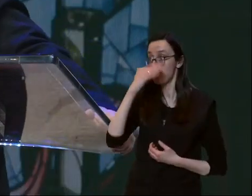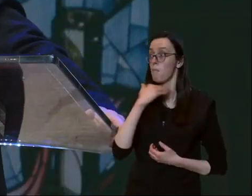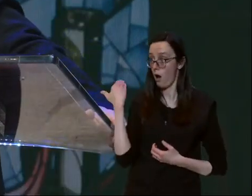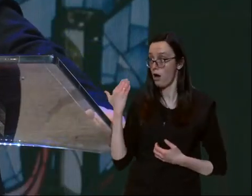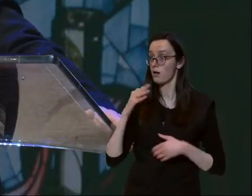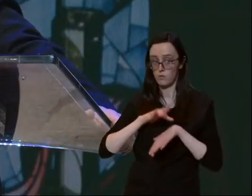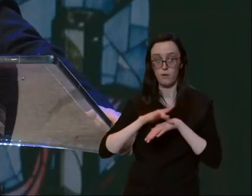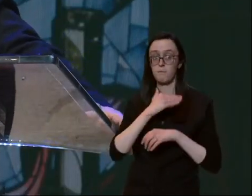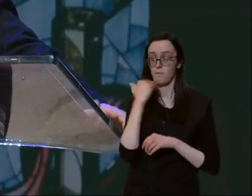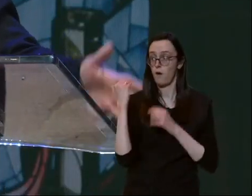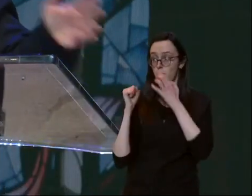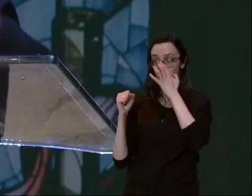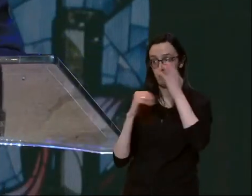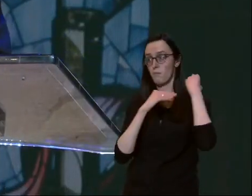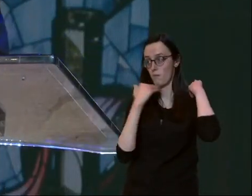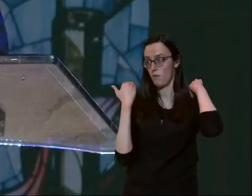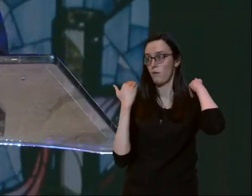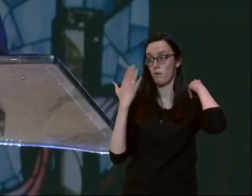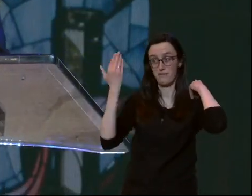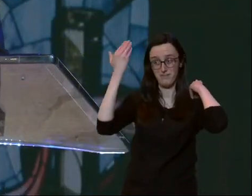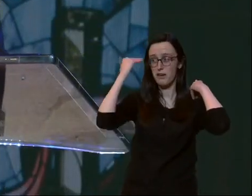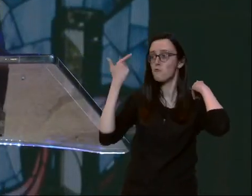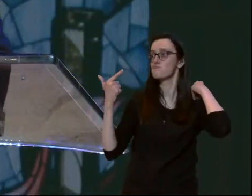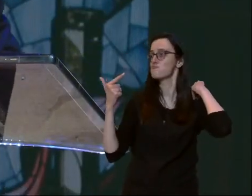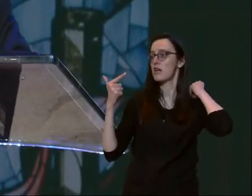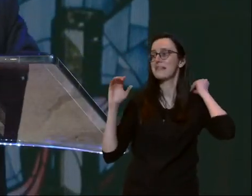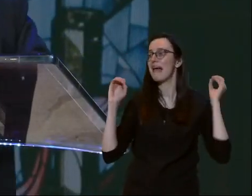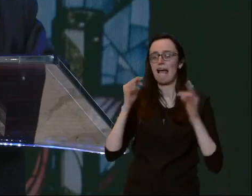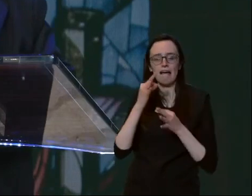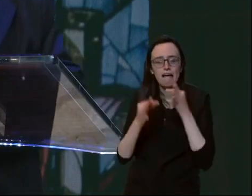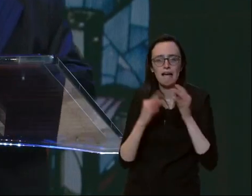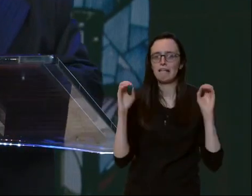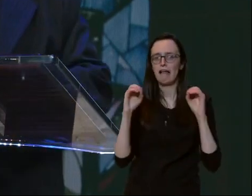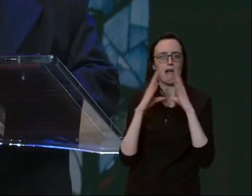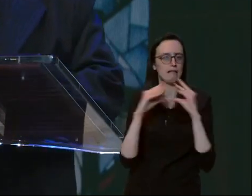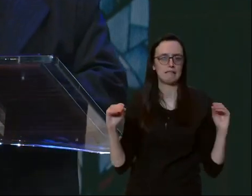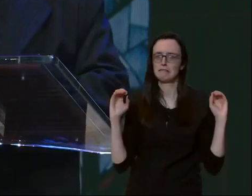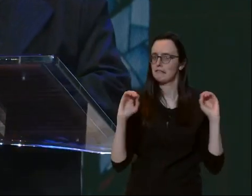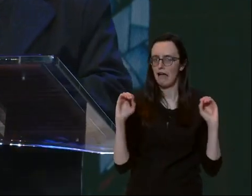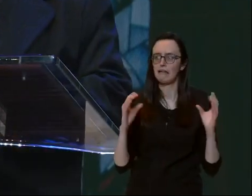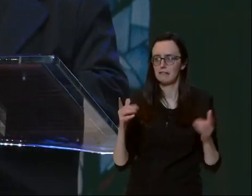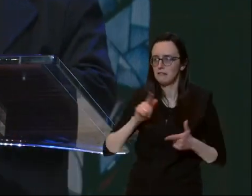mata. Ainda mais naquele tempo que não tinha cura,